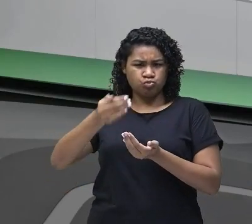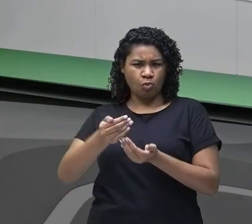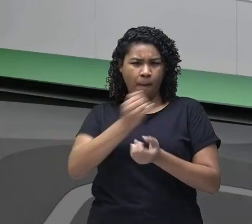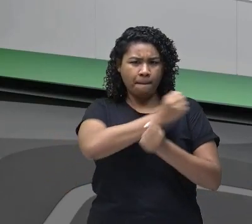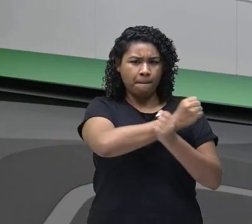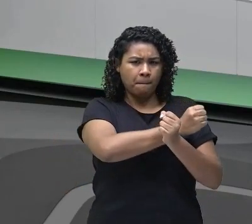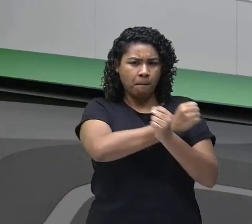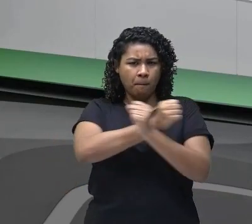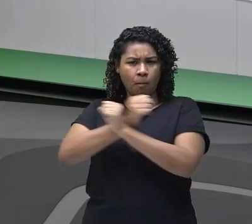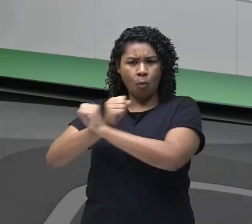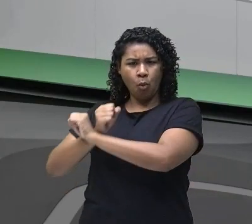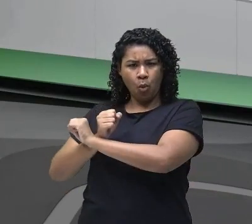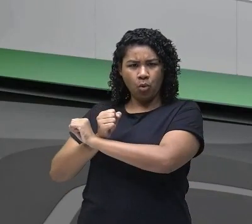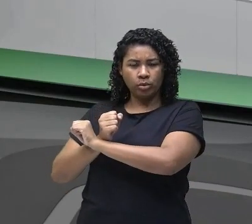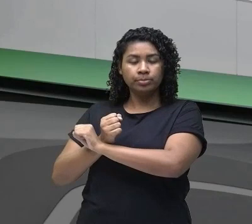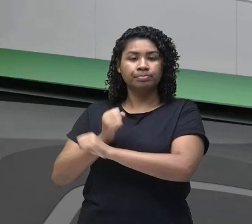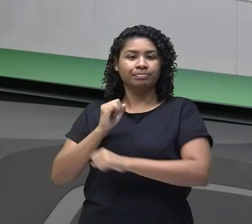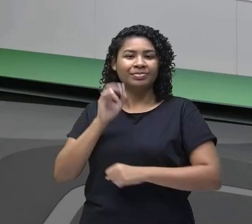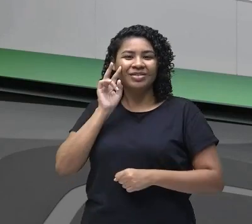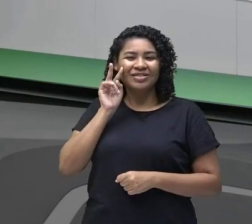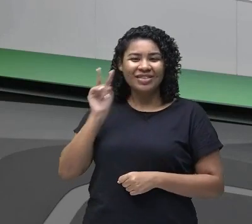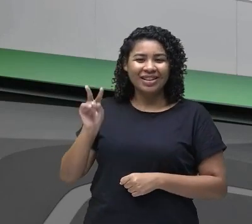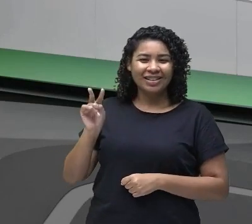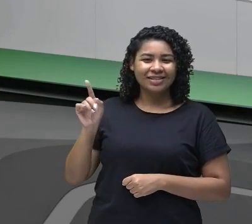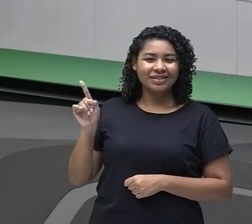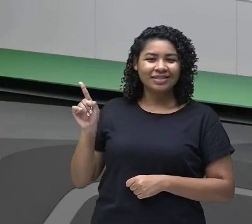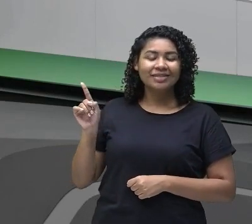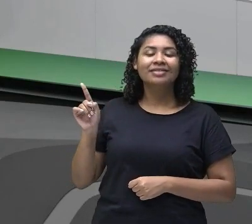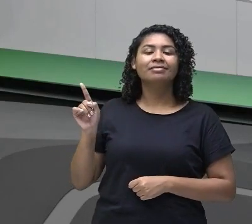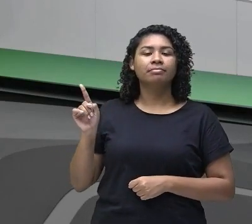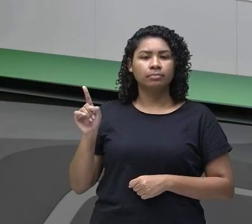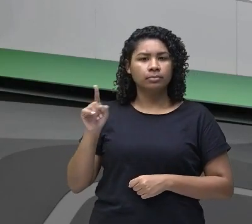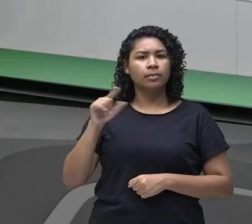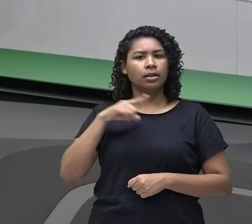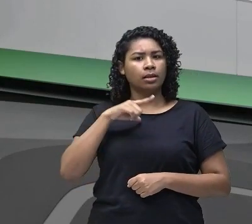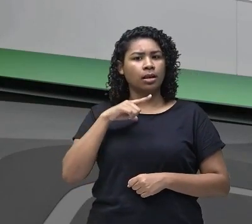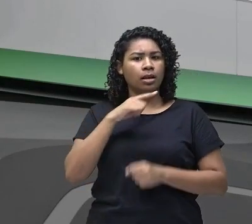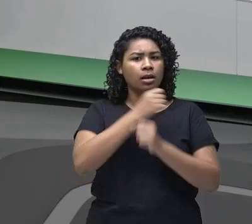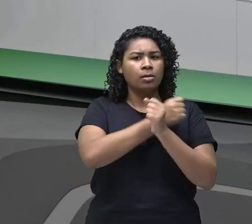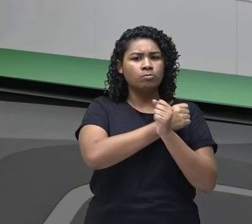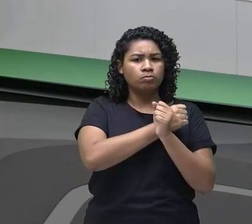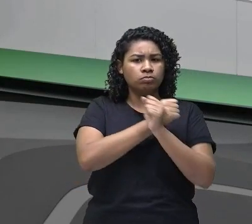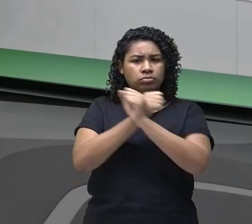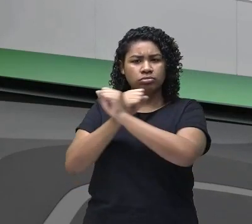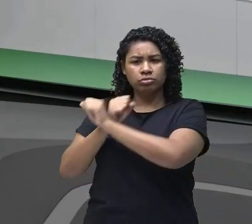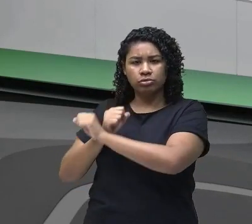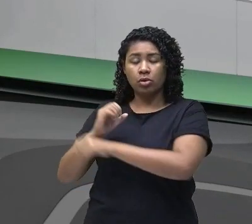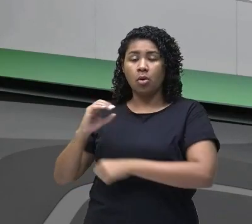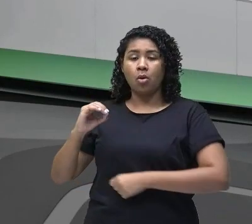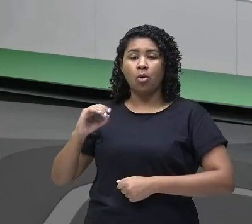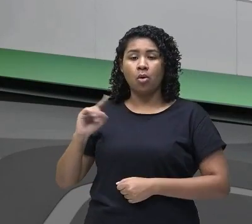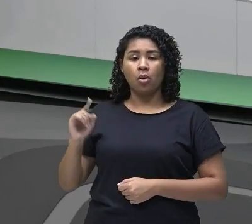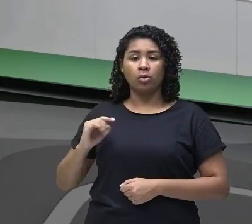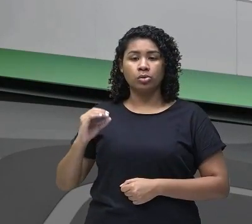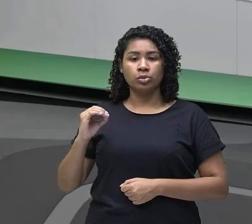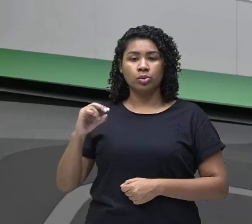cima, e ao girar, olha, eu vou ter essa proteção da camada de ozônio.